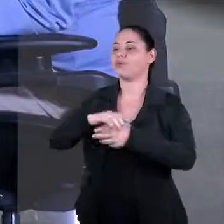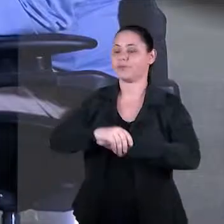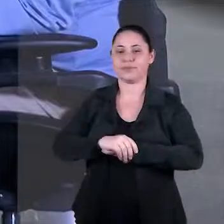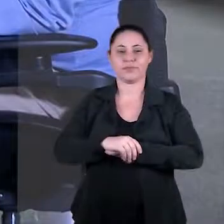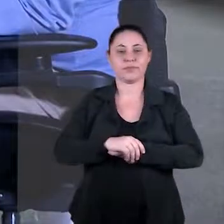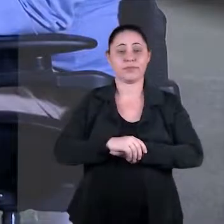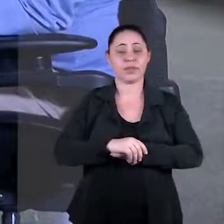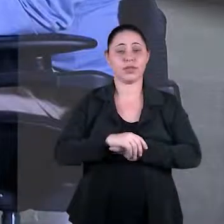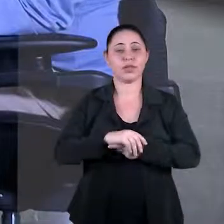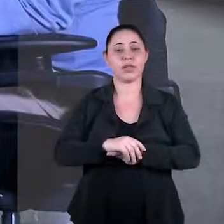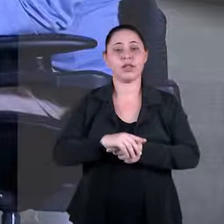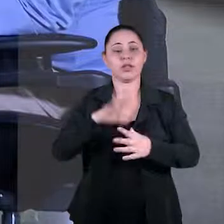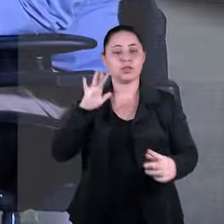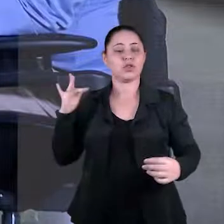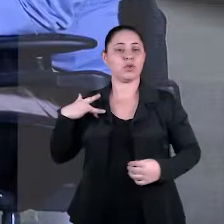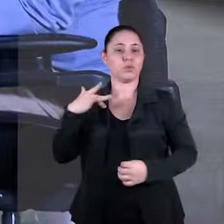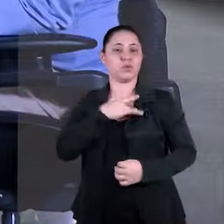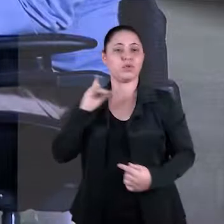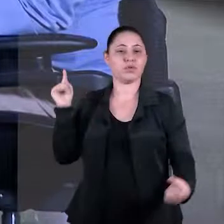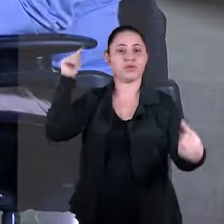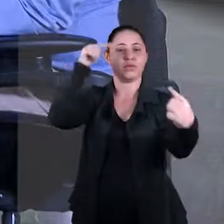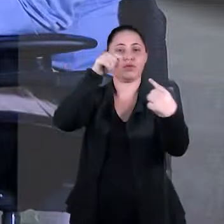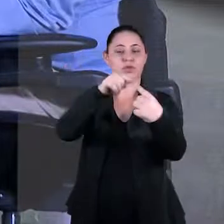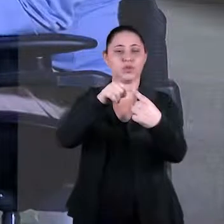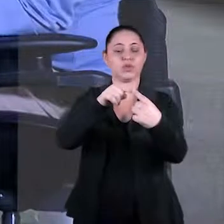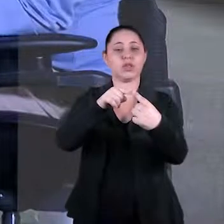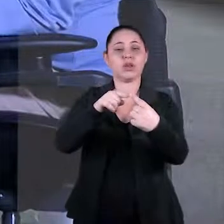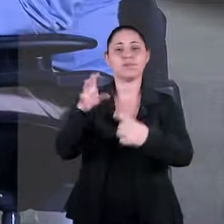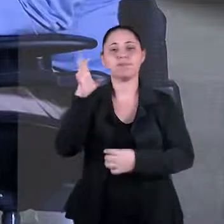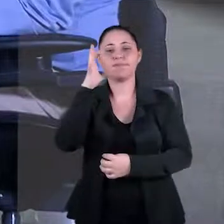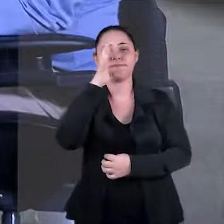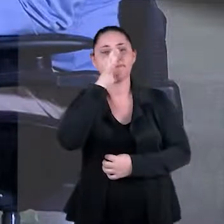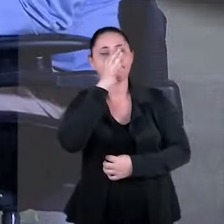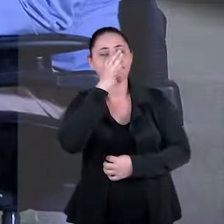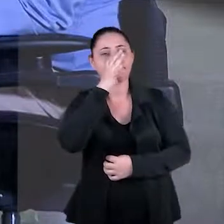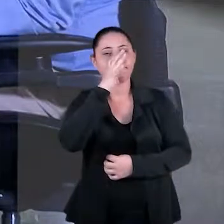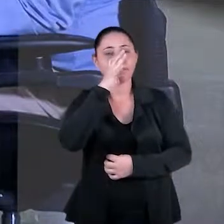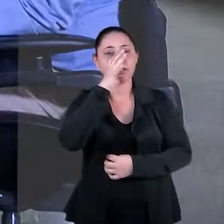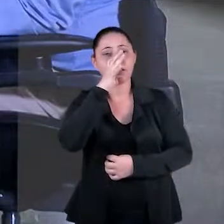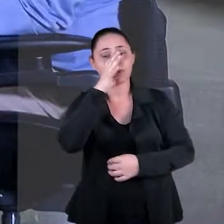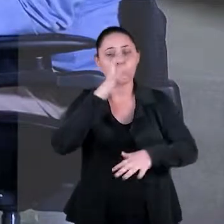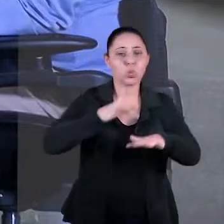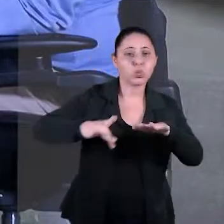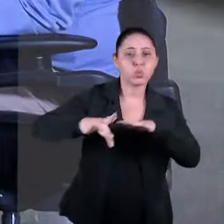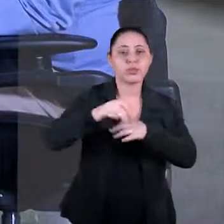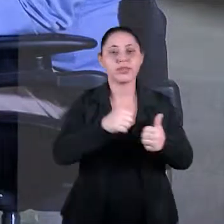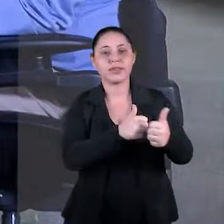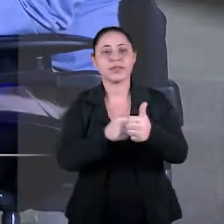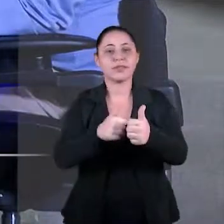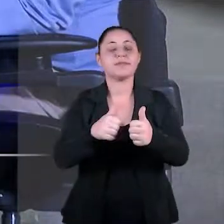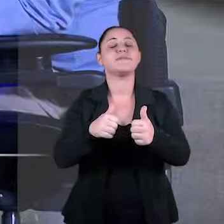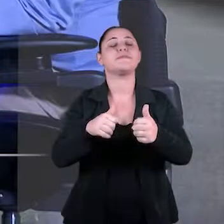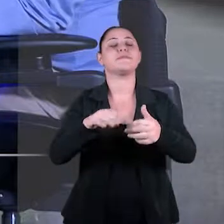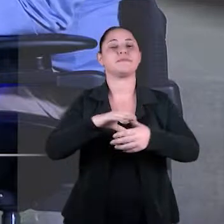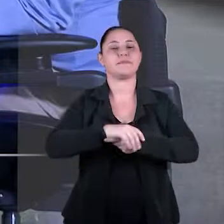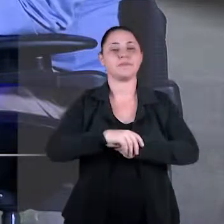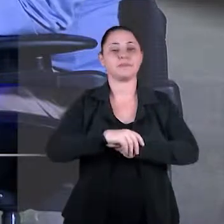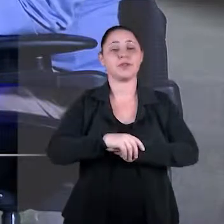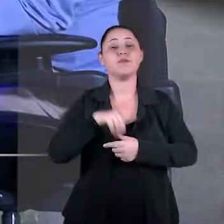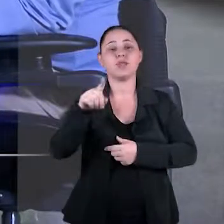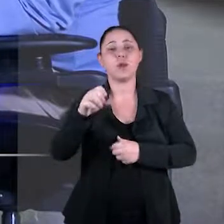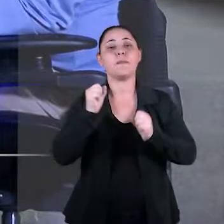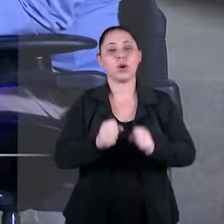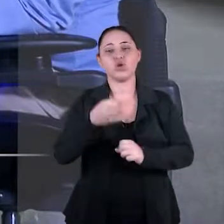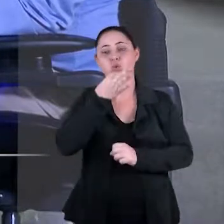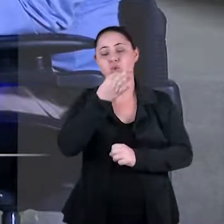O programa Saúde em Foco fica por aqui. Continue assistindo a nossa programação e acompanhe também as nossas mídias sociais. Você pode